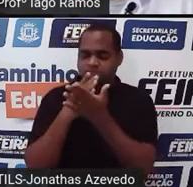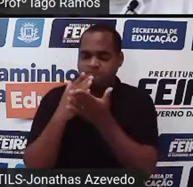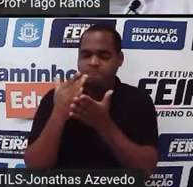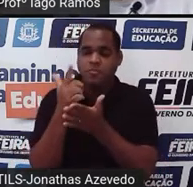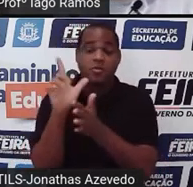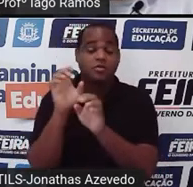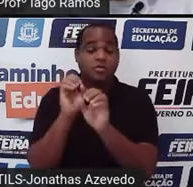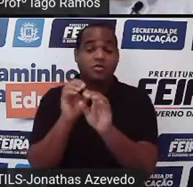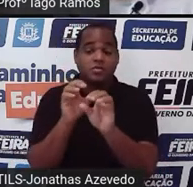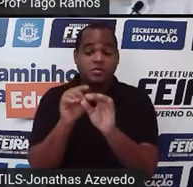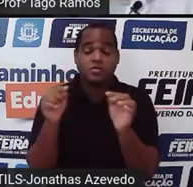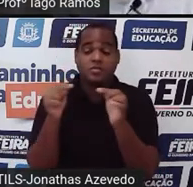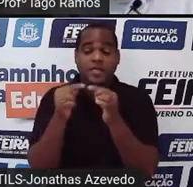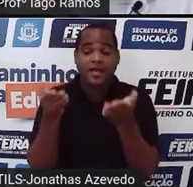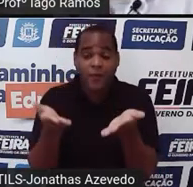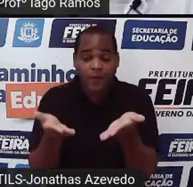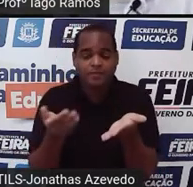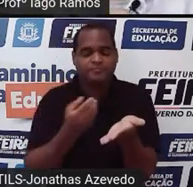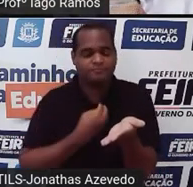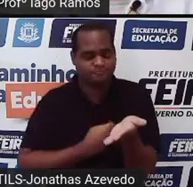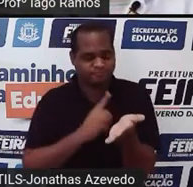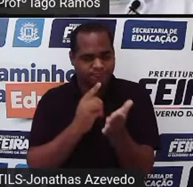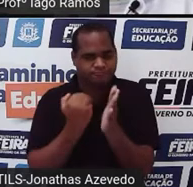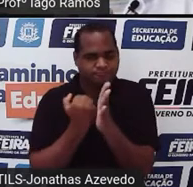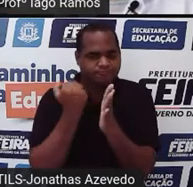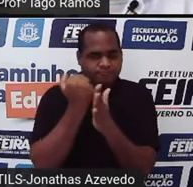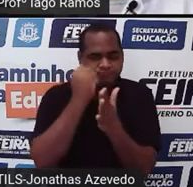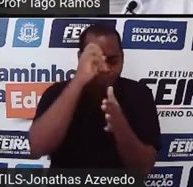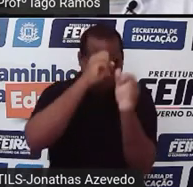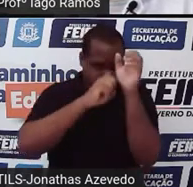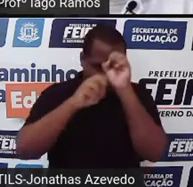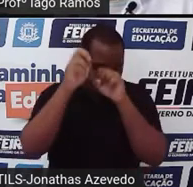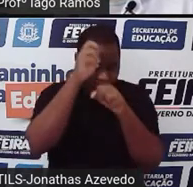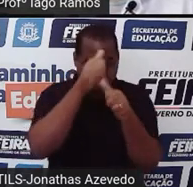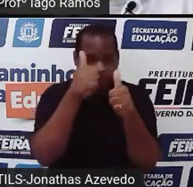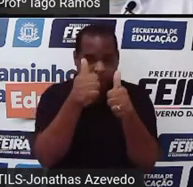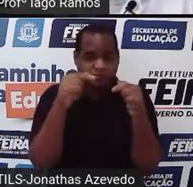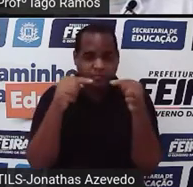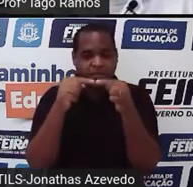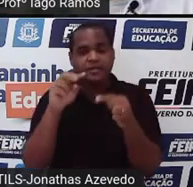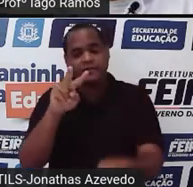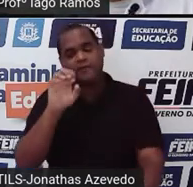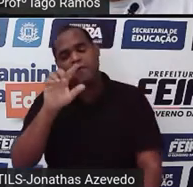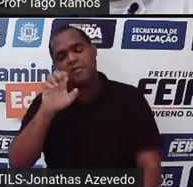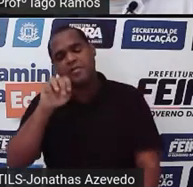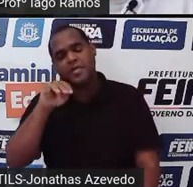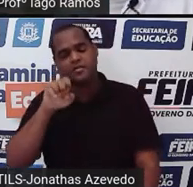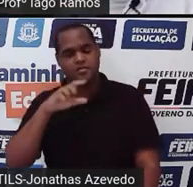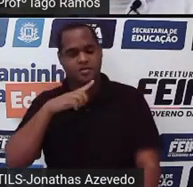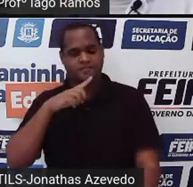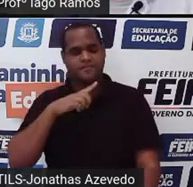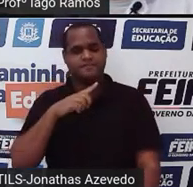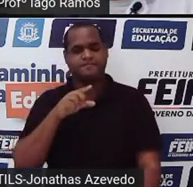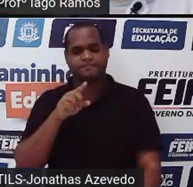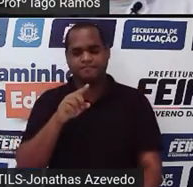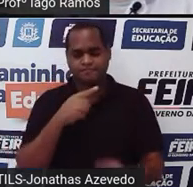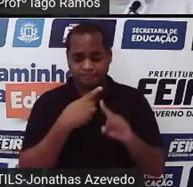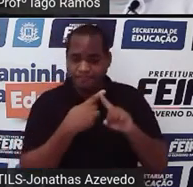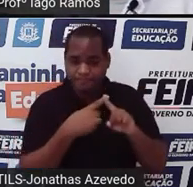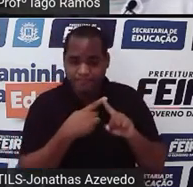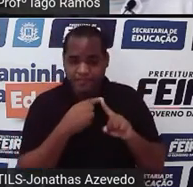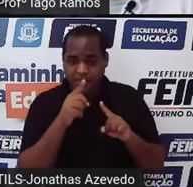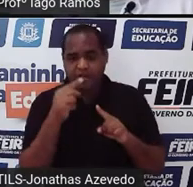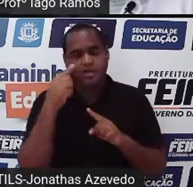isso animal aula e a gente nessa aula ainda vai falar um pouquinho de volume tá porque se é uma